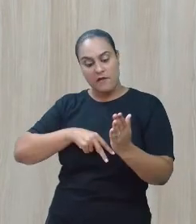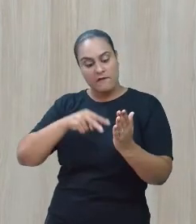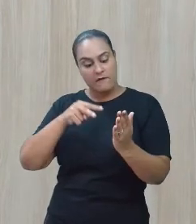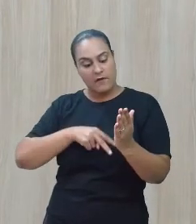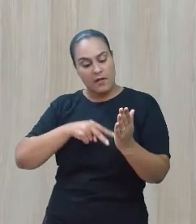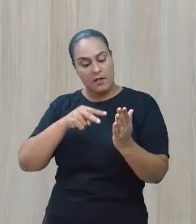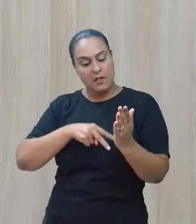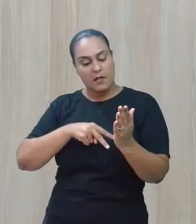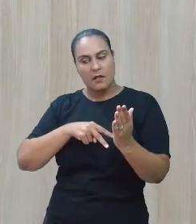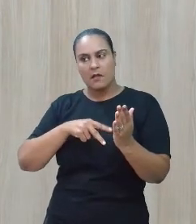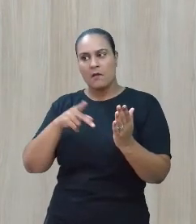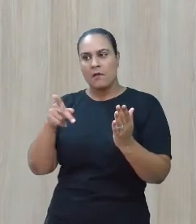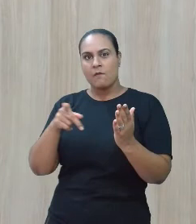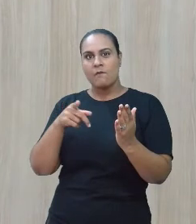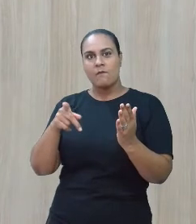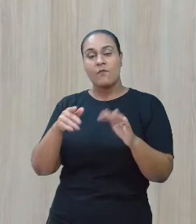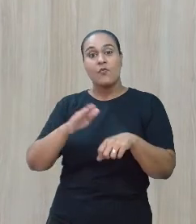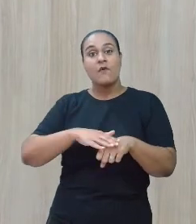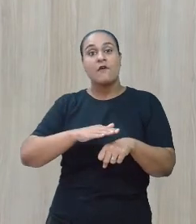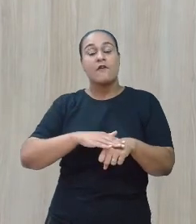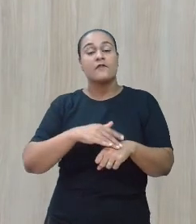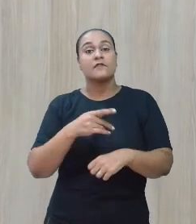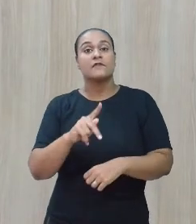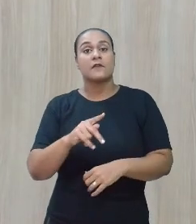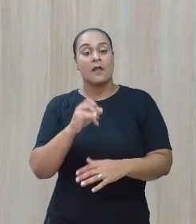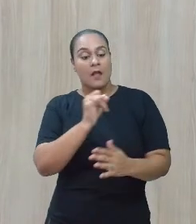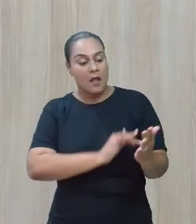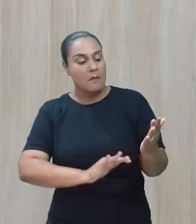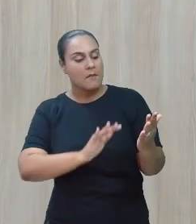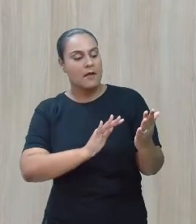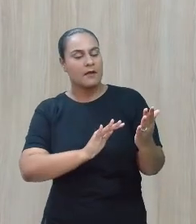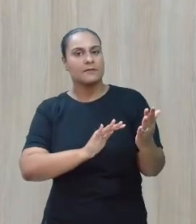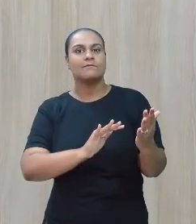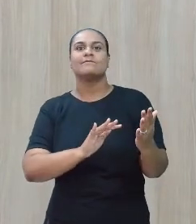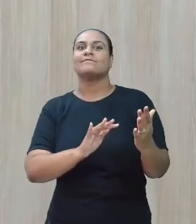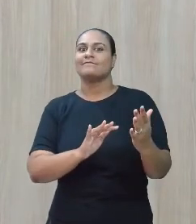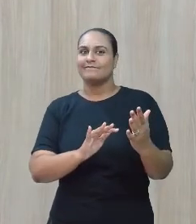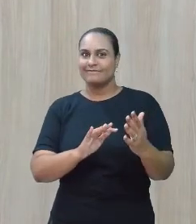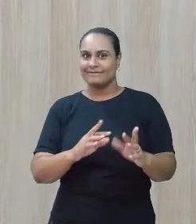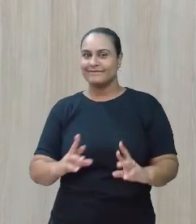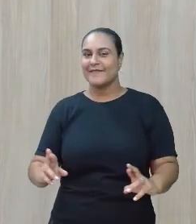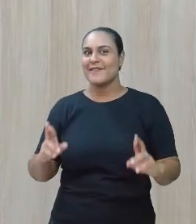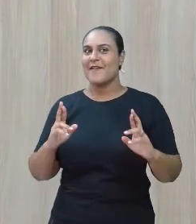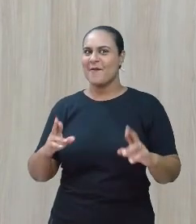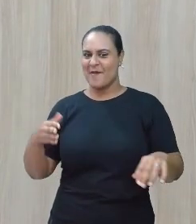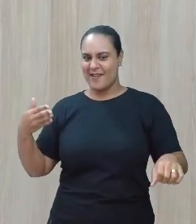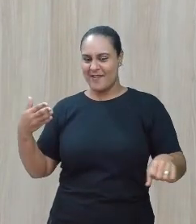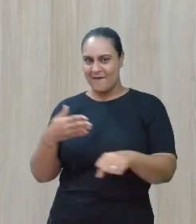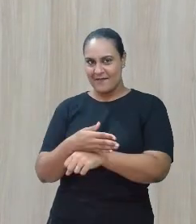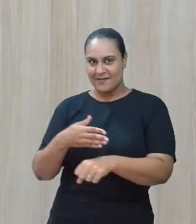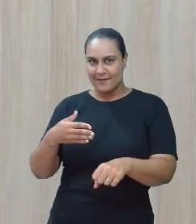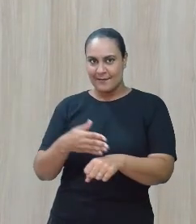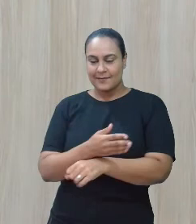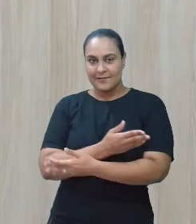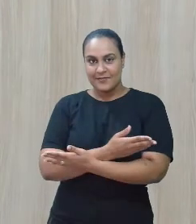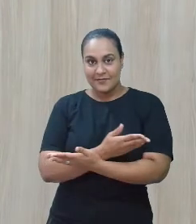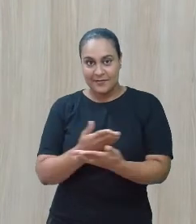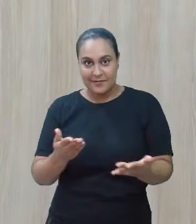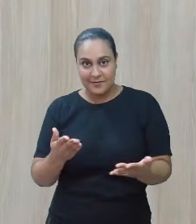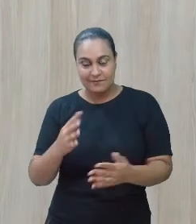e observar o seu desenho. Então, contamos com essa interação, não é?